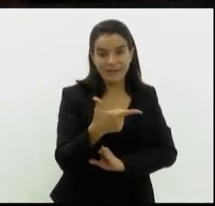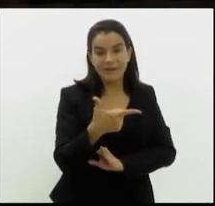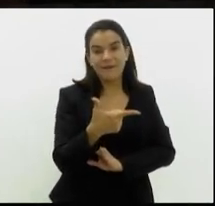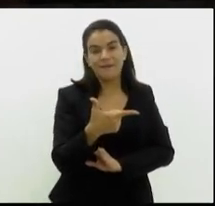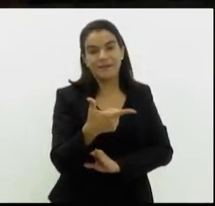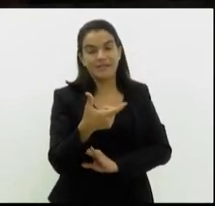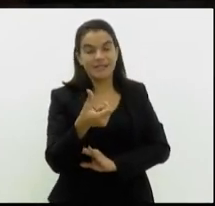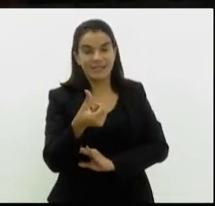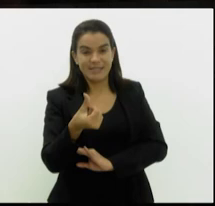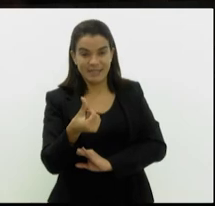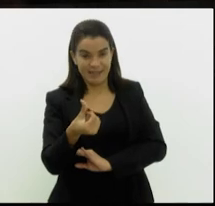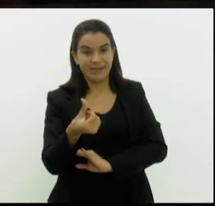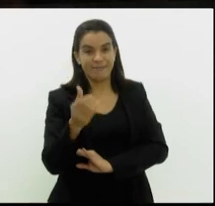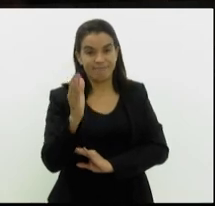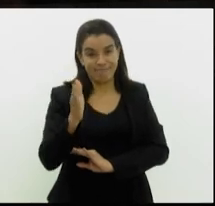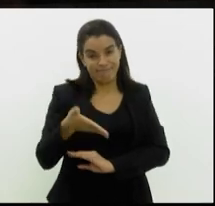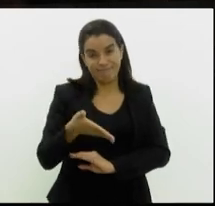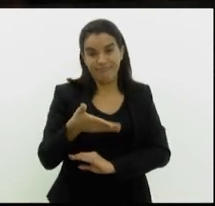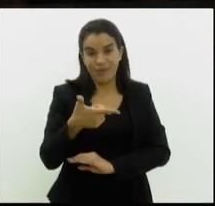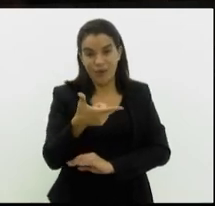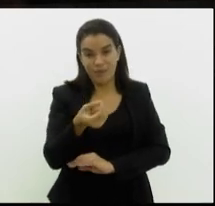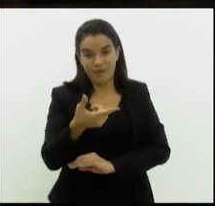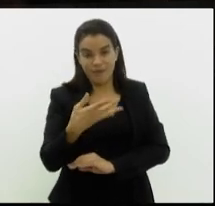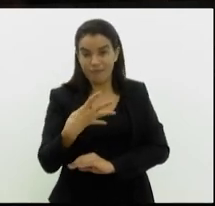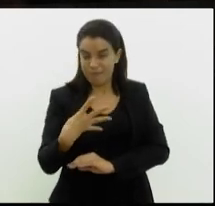4.320/64 para se fazer